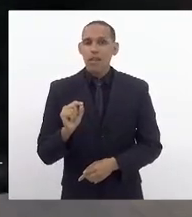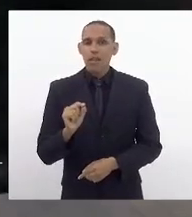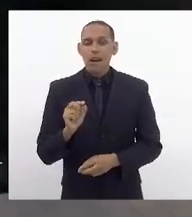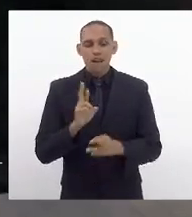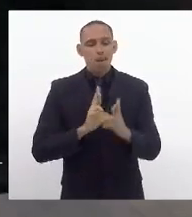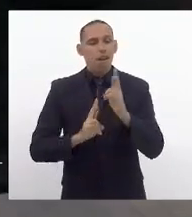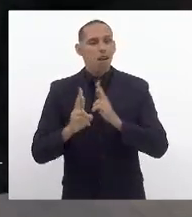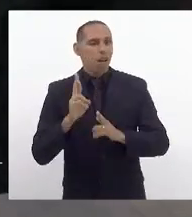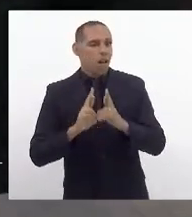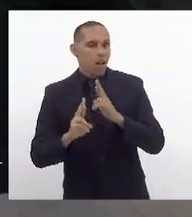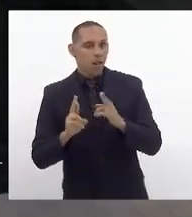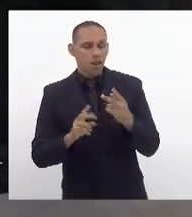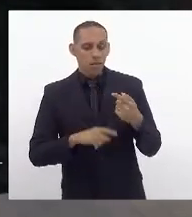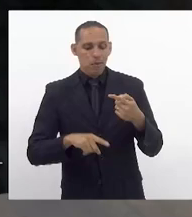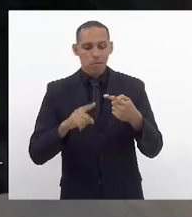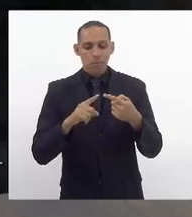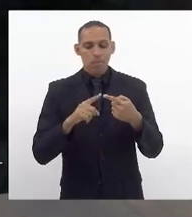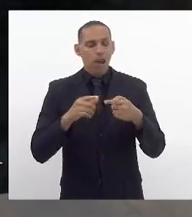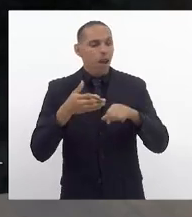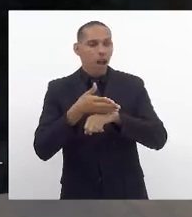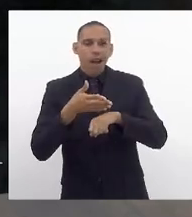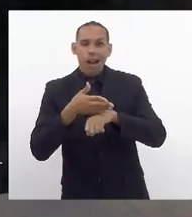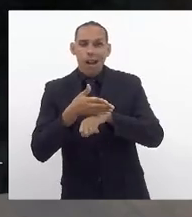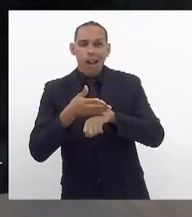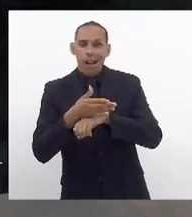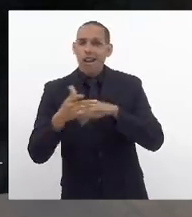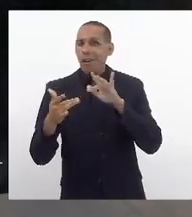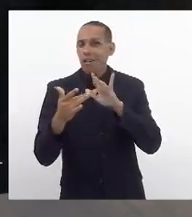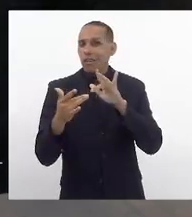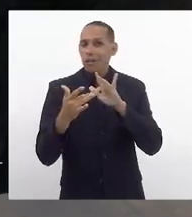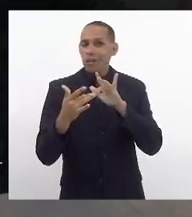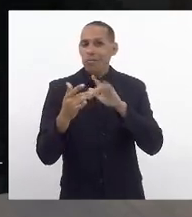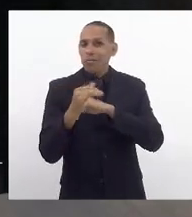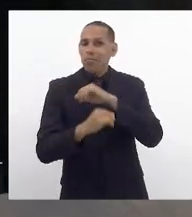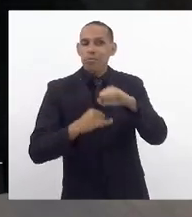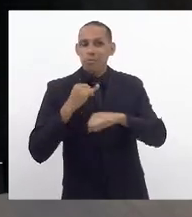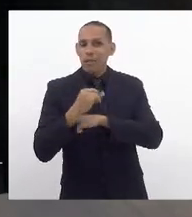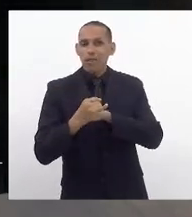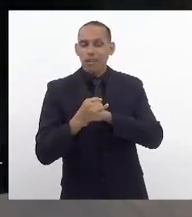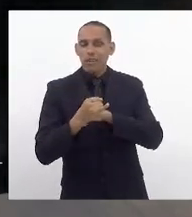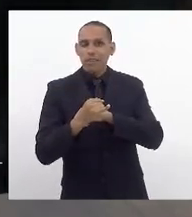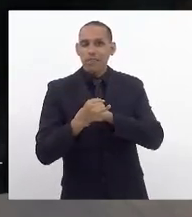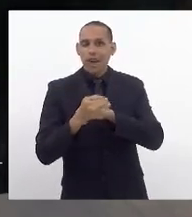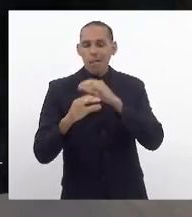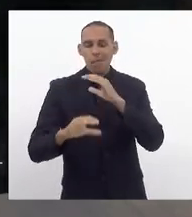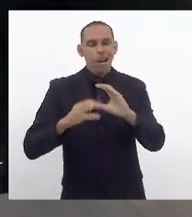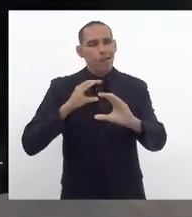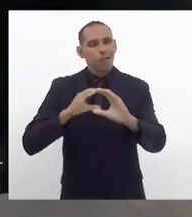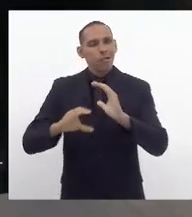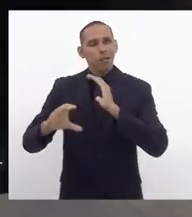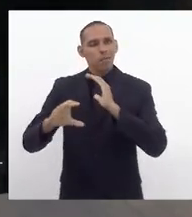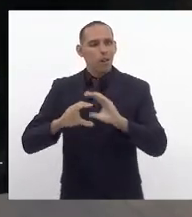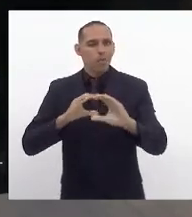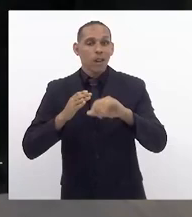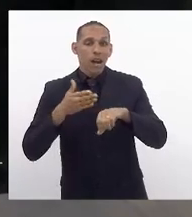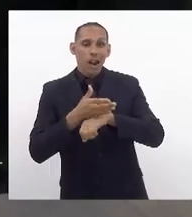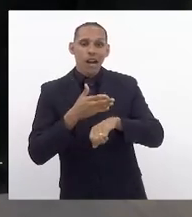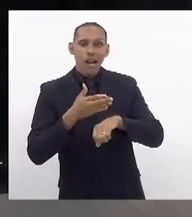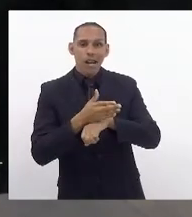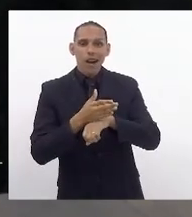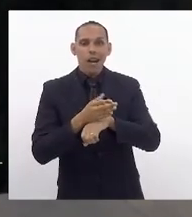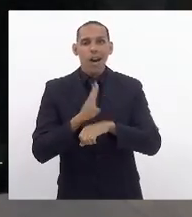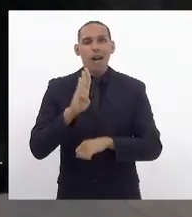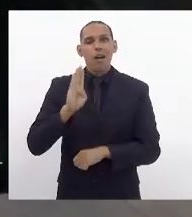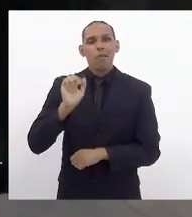relação do acesso à conectividade, do acesso à comunicação, do acesso à banda